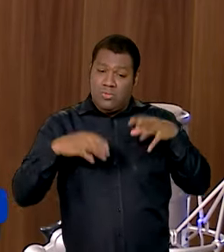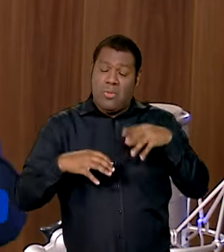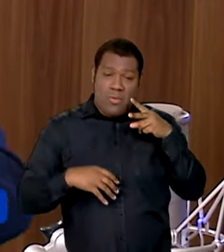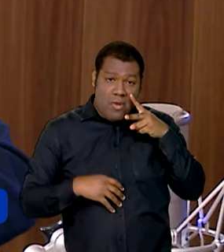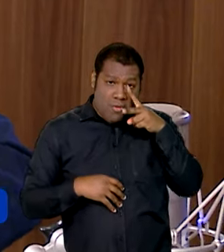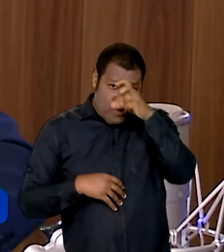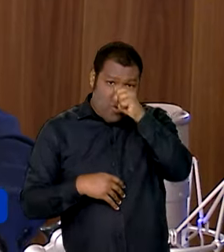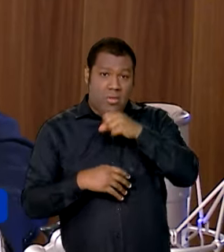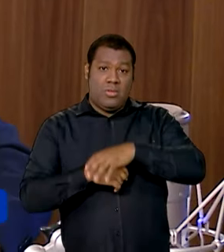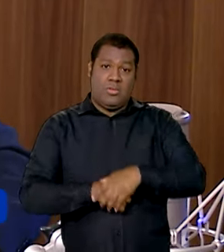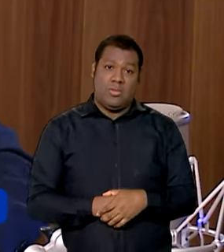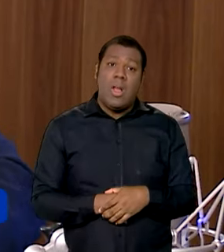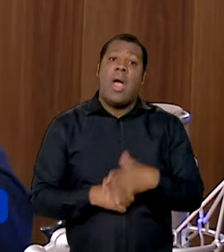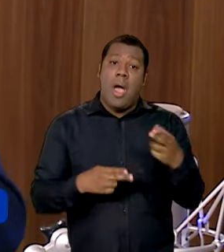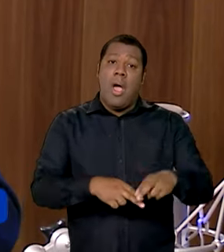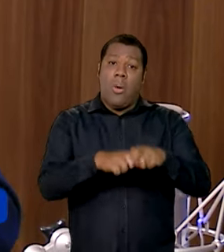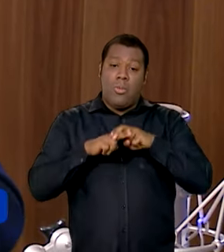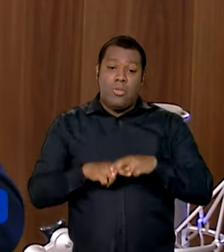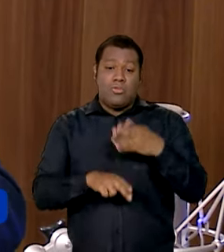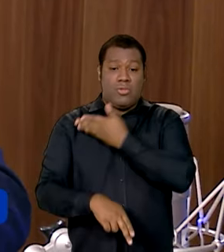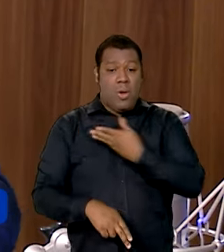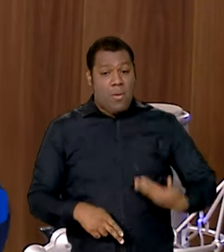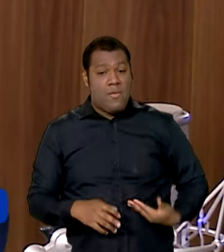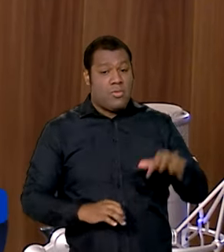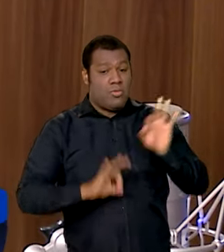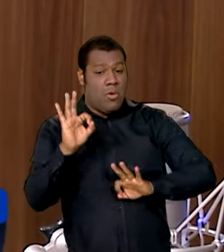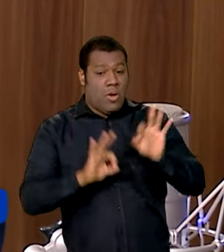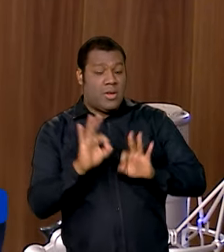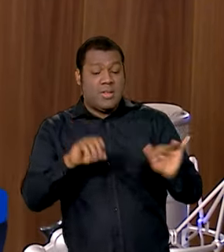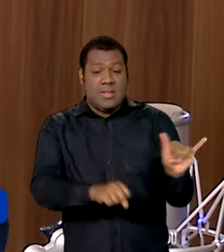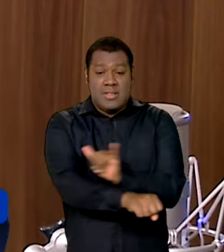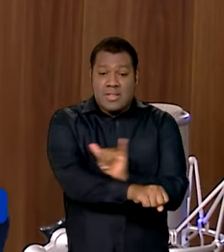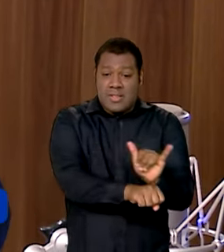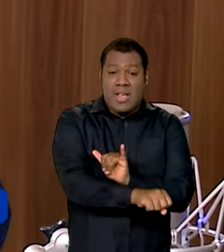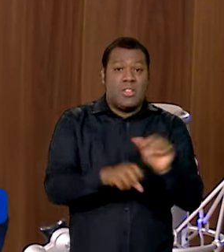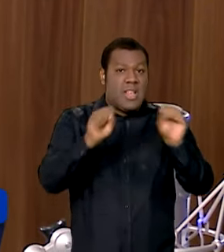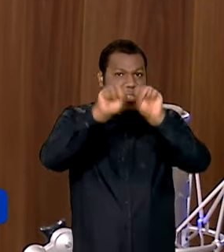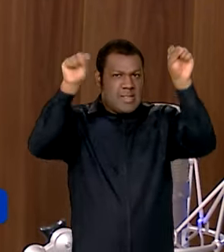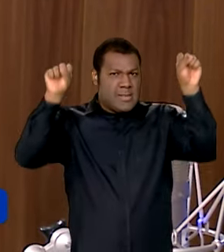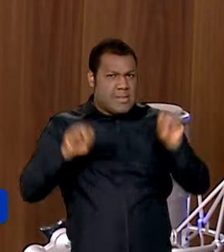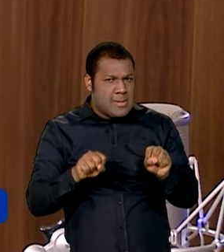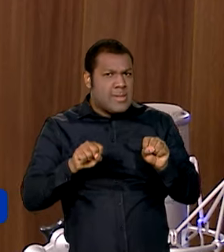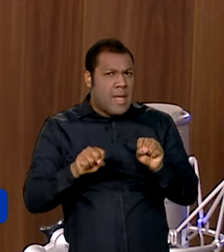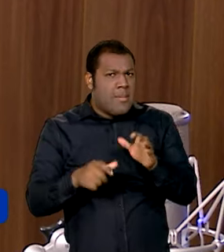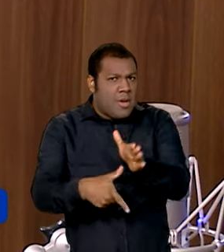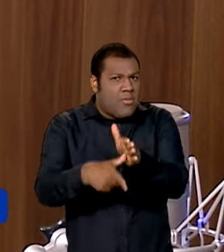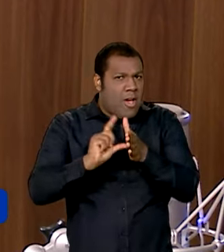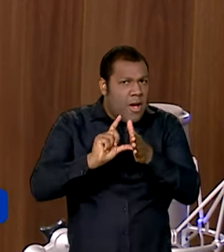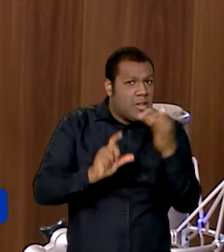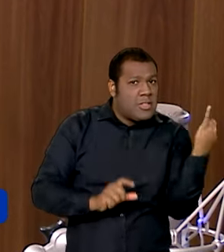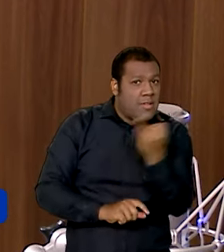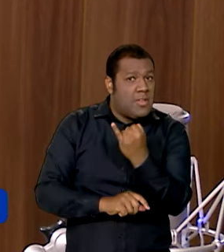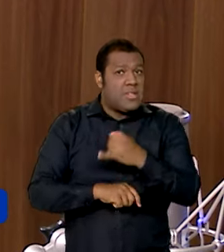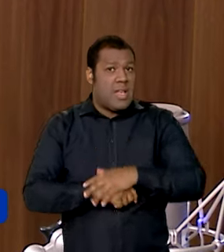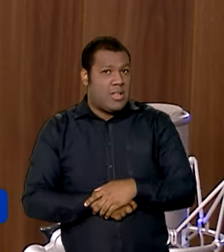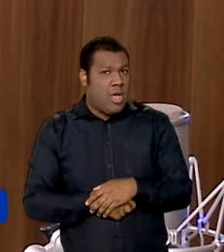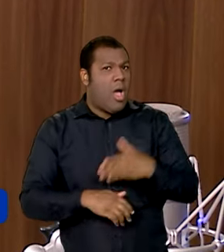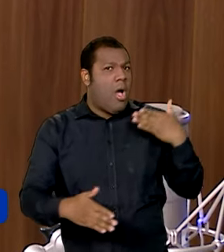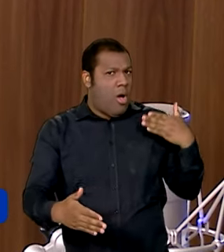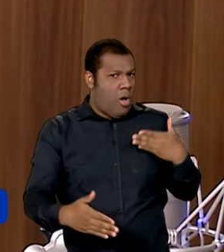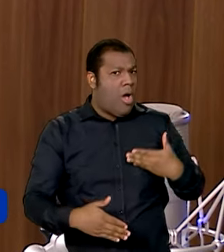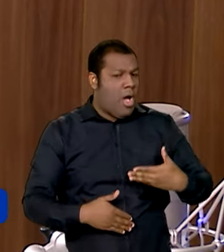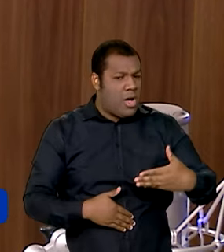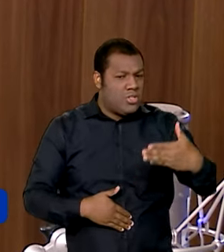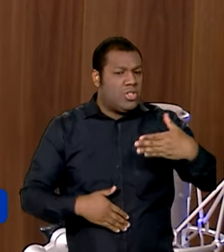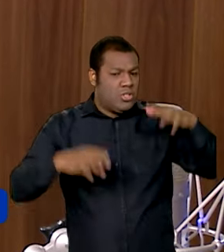de contingência que a preparação gente prepara as pessoas para dizer Olha tem uma previsão de uma incidência de chuva